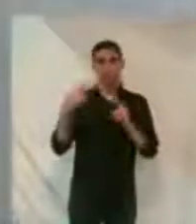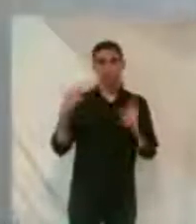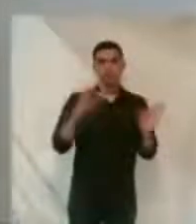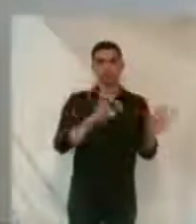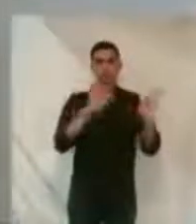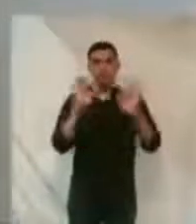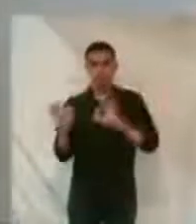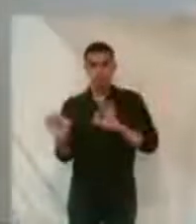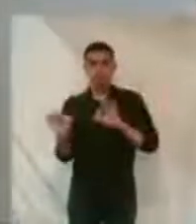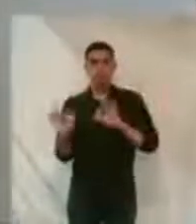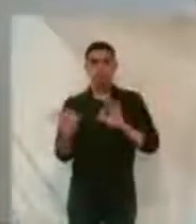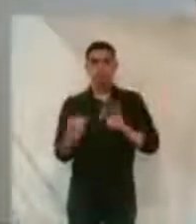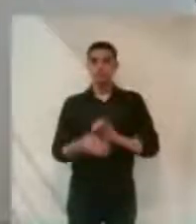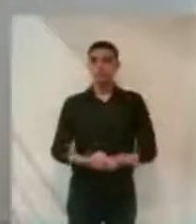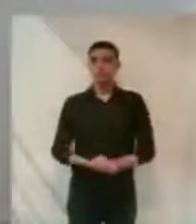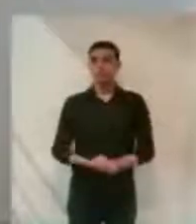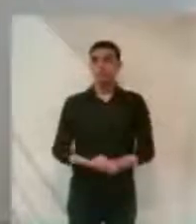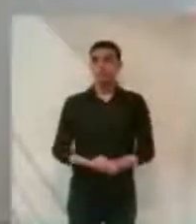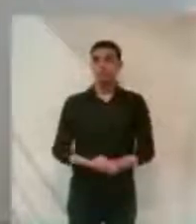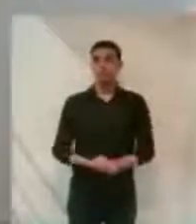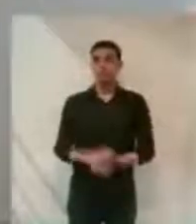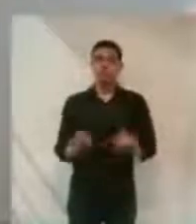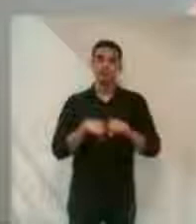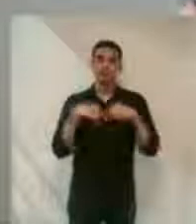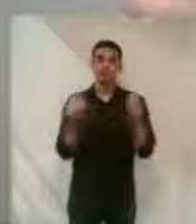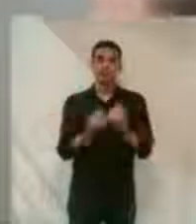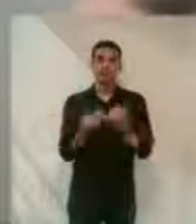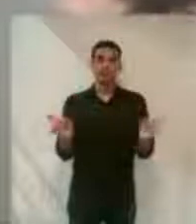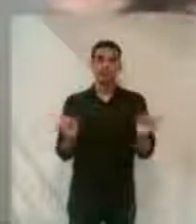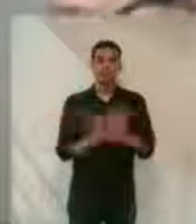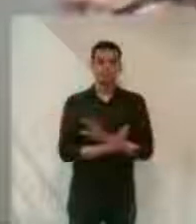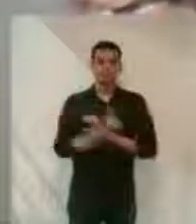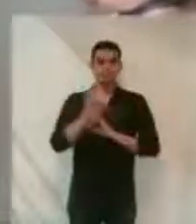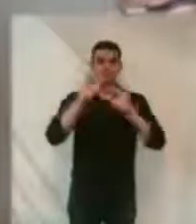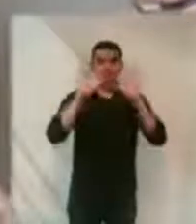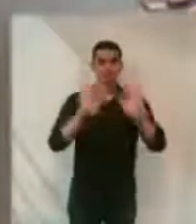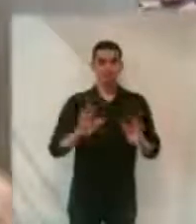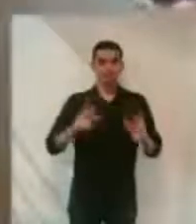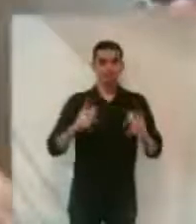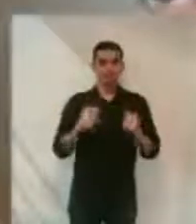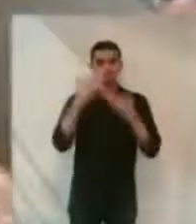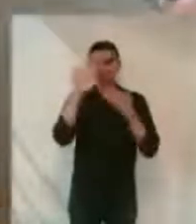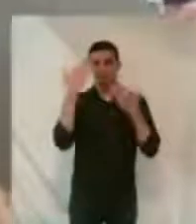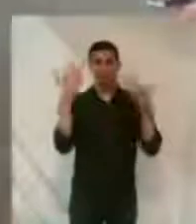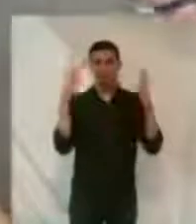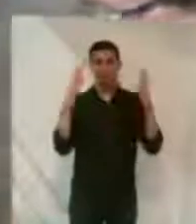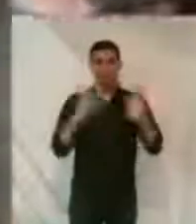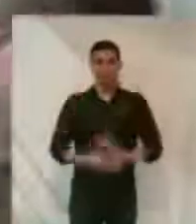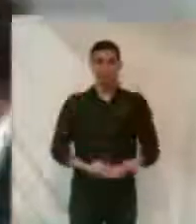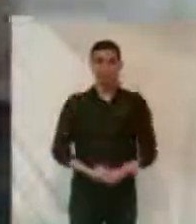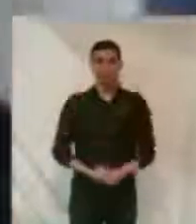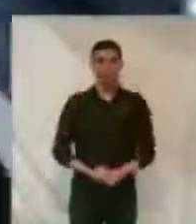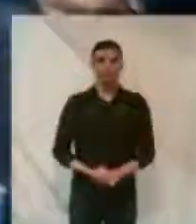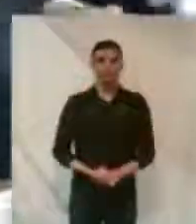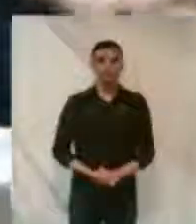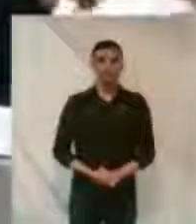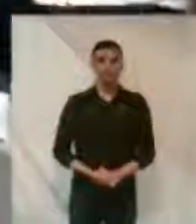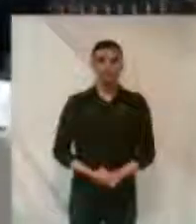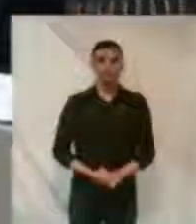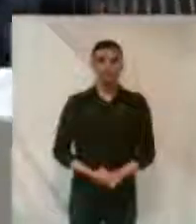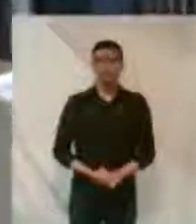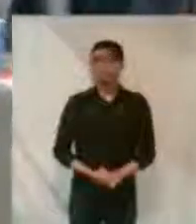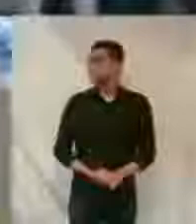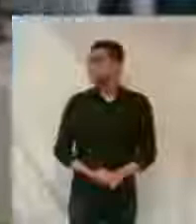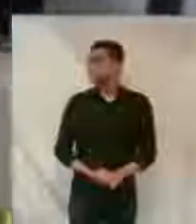virtualmente, e o nosso seminário está encerrado. Deus abençoe a todos. Obrigada. Em nome do Ministério Público